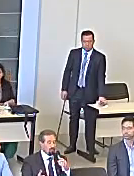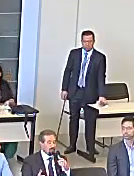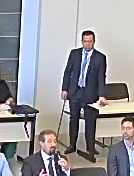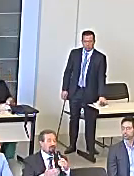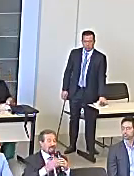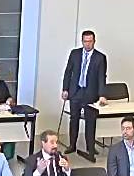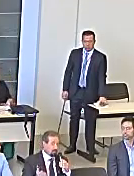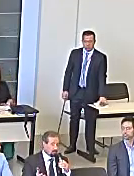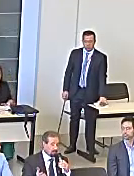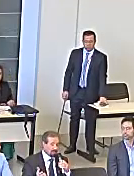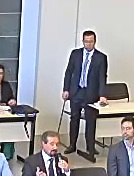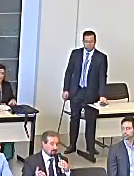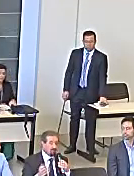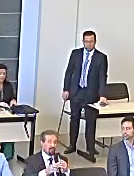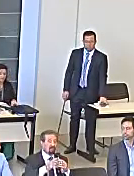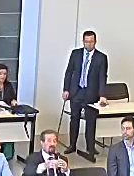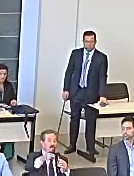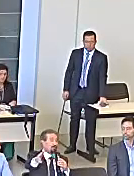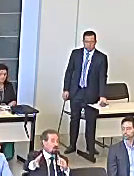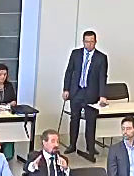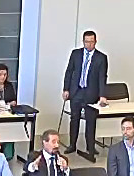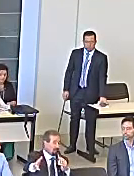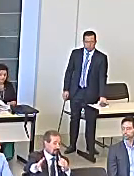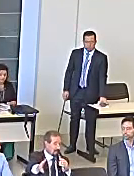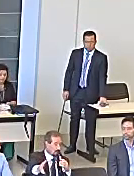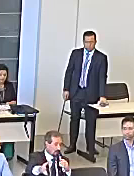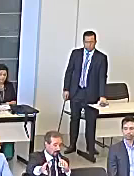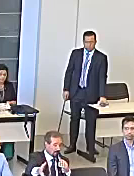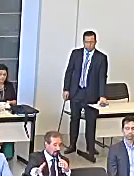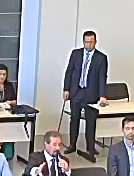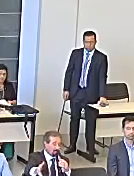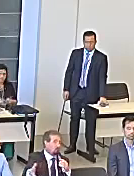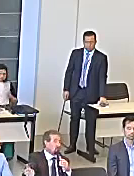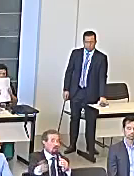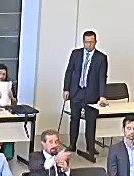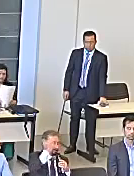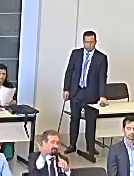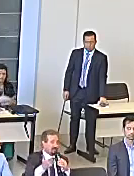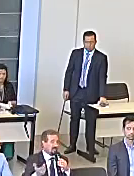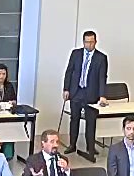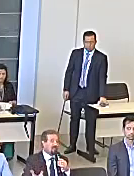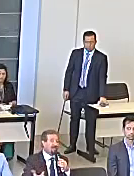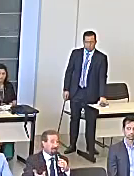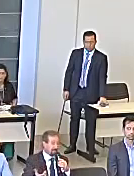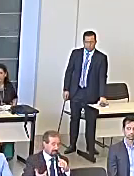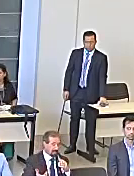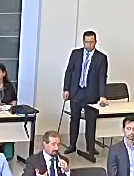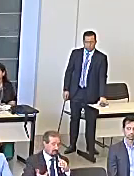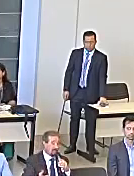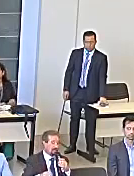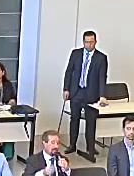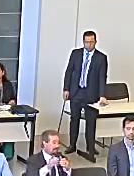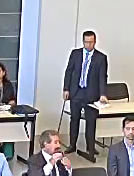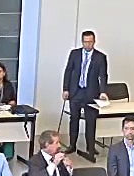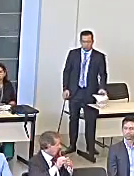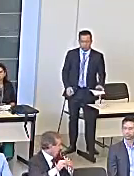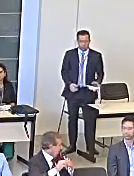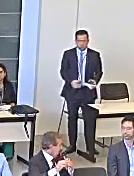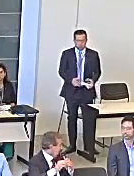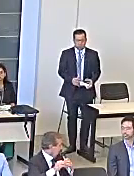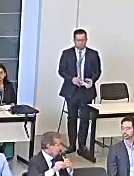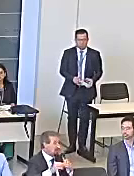o governo, o estado é muito grande, o governo não tem como colocar o fiscal aqui em Belo Horizonte para fiscalizar o estado inteiro. Existem